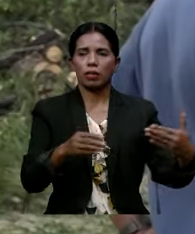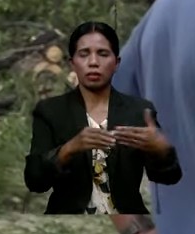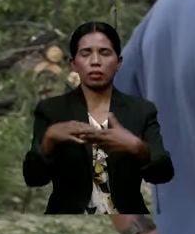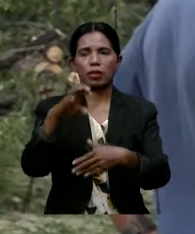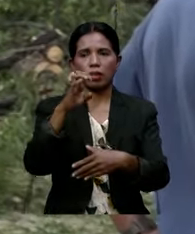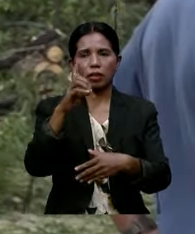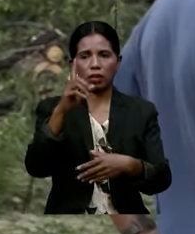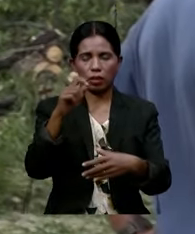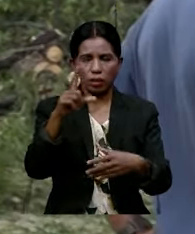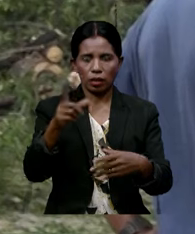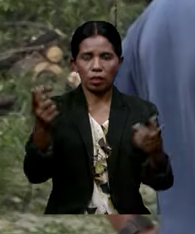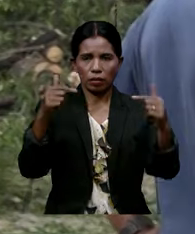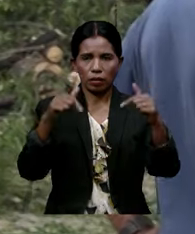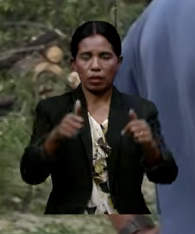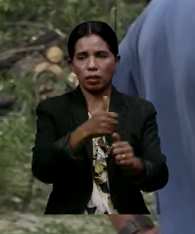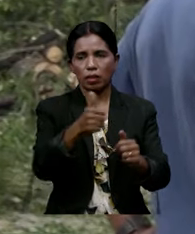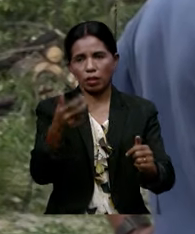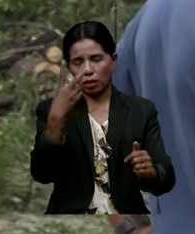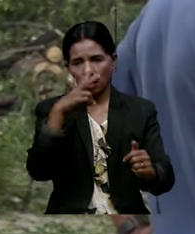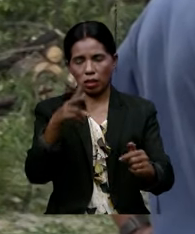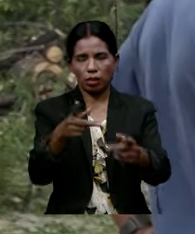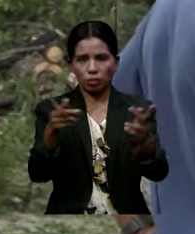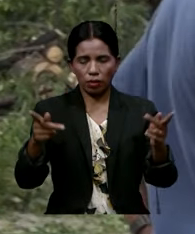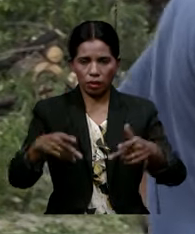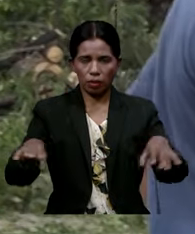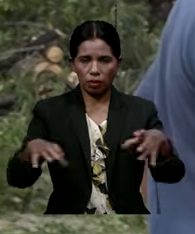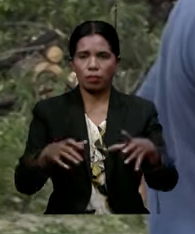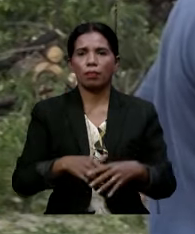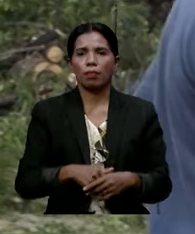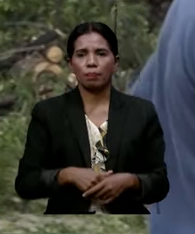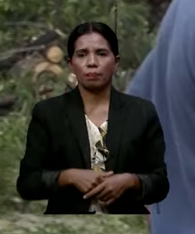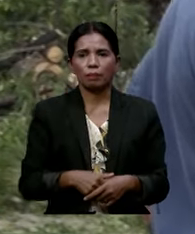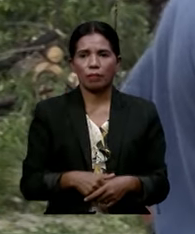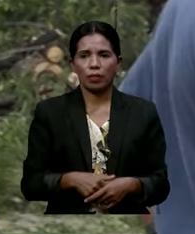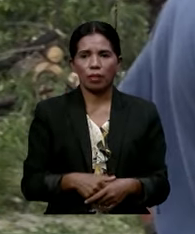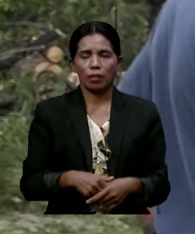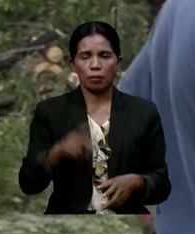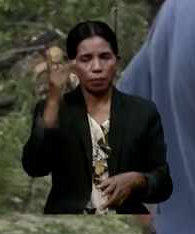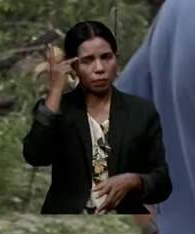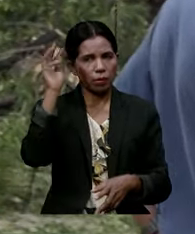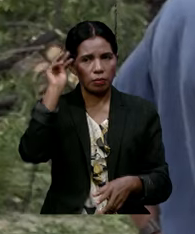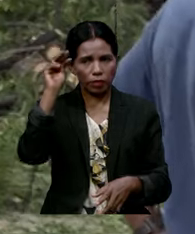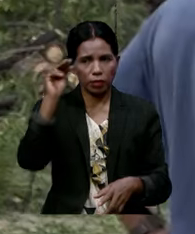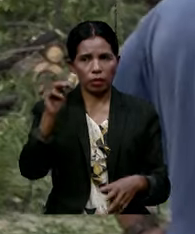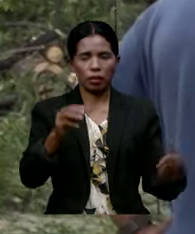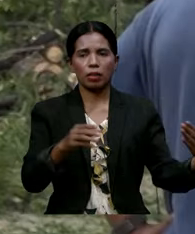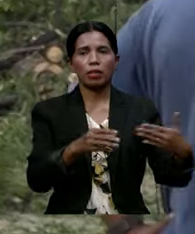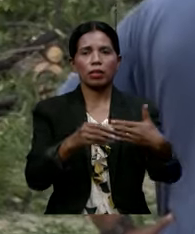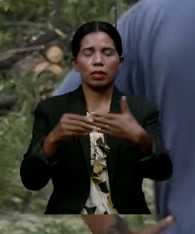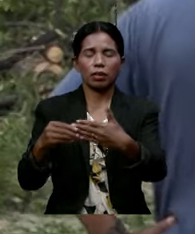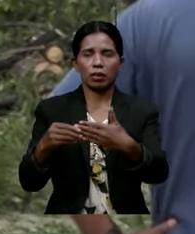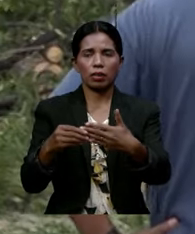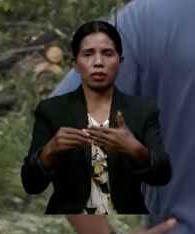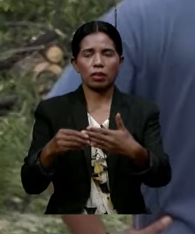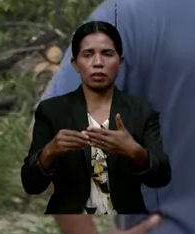EDTL para mais ir da carreira na área de serviço. E então, Sua Excelência Primeiro-Ministro orienta